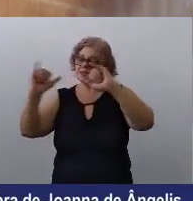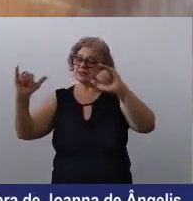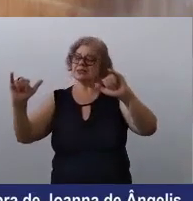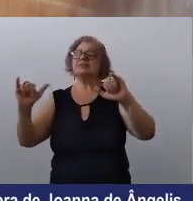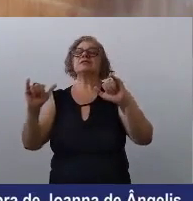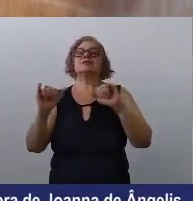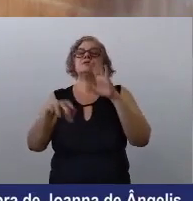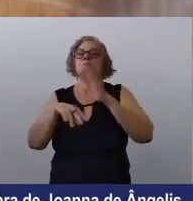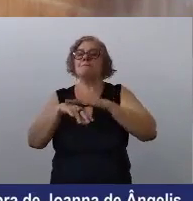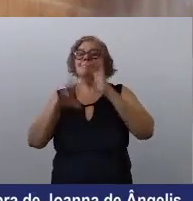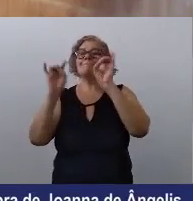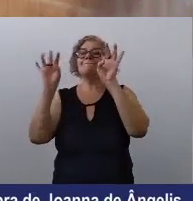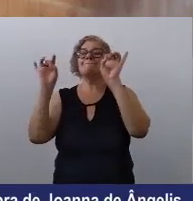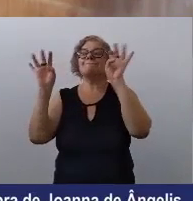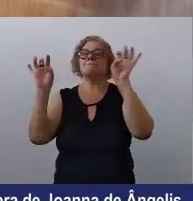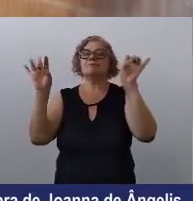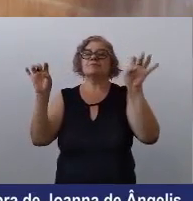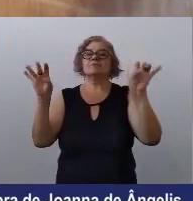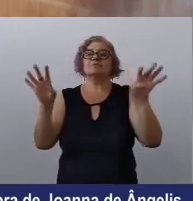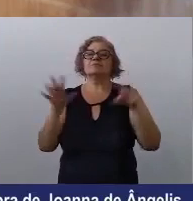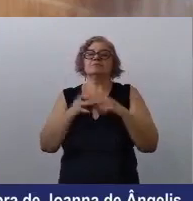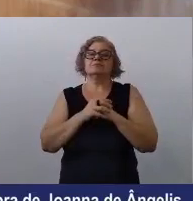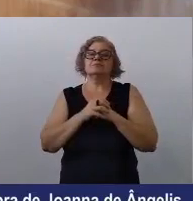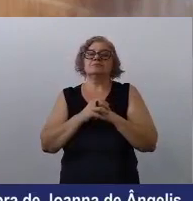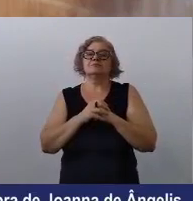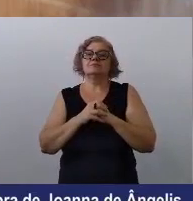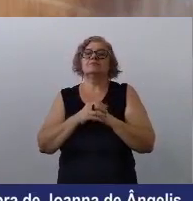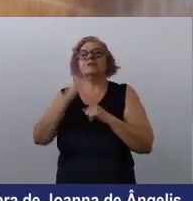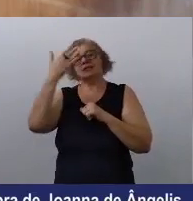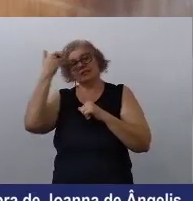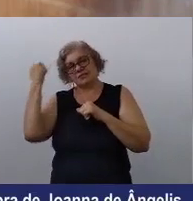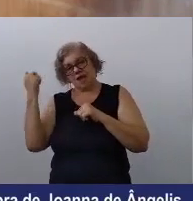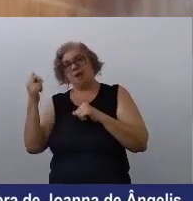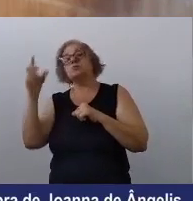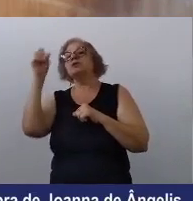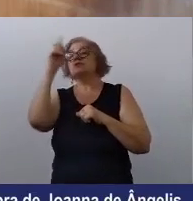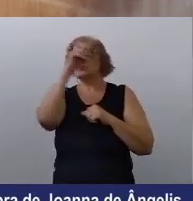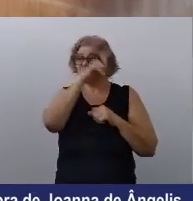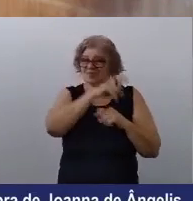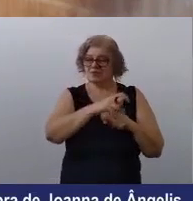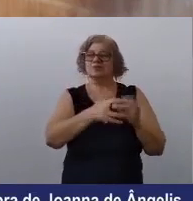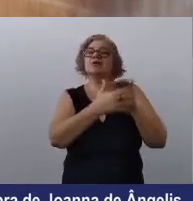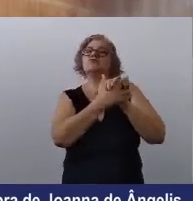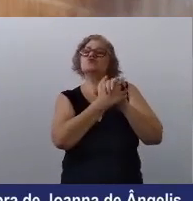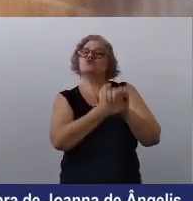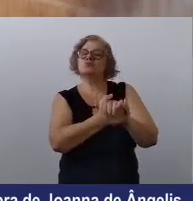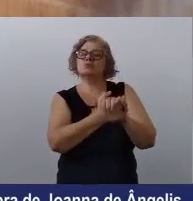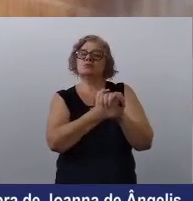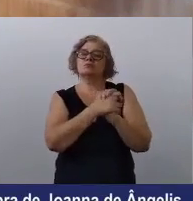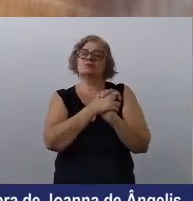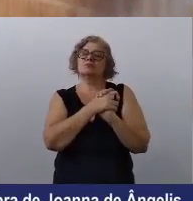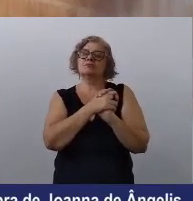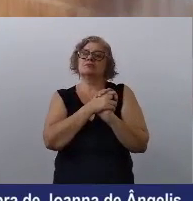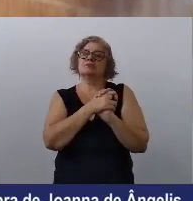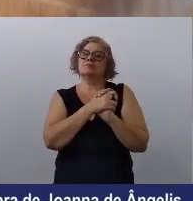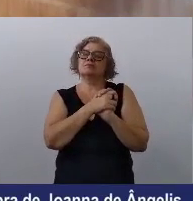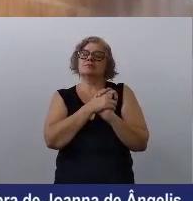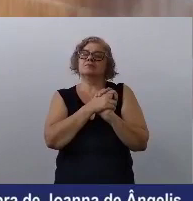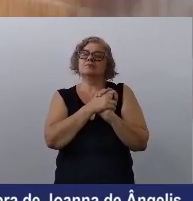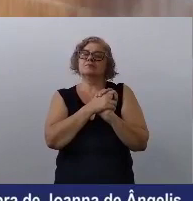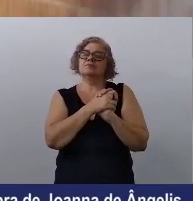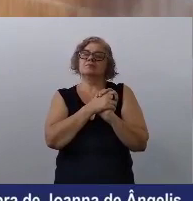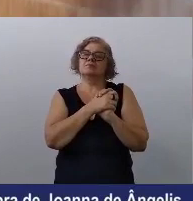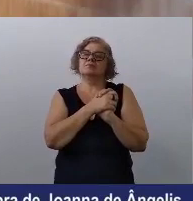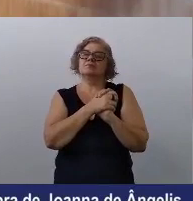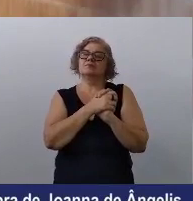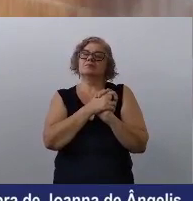Mas quero dizer-te uma coisa muito especial. Sei as dificuldades que vive com o teu esposo.